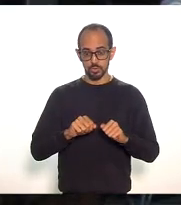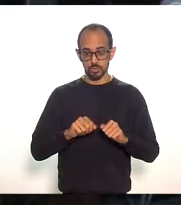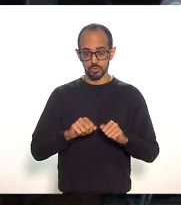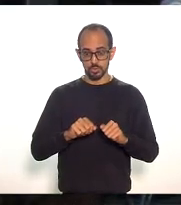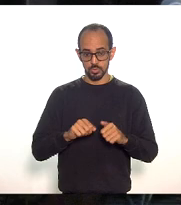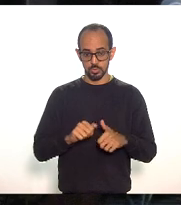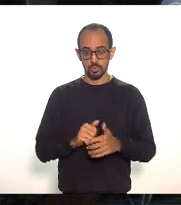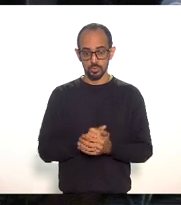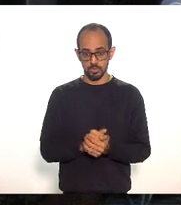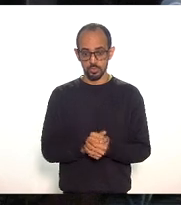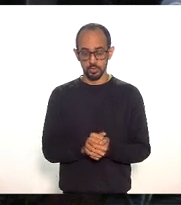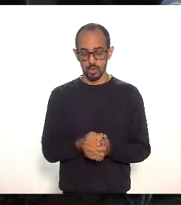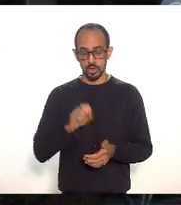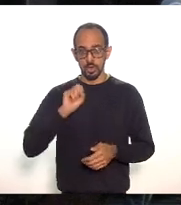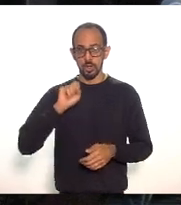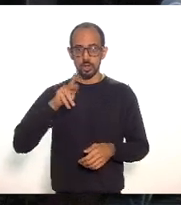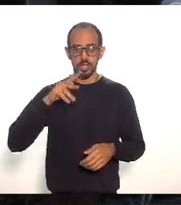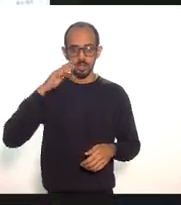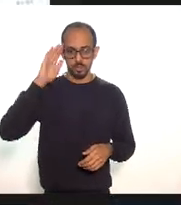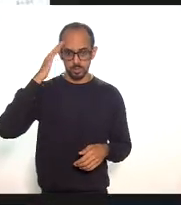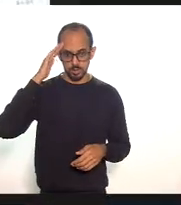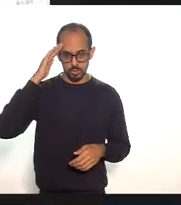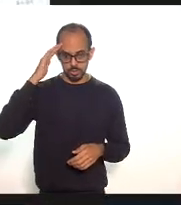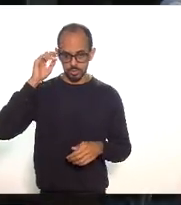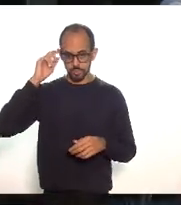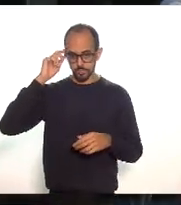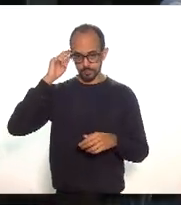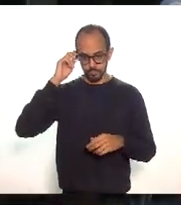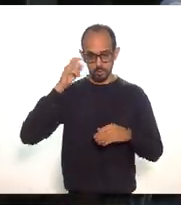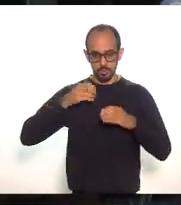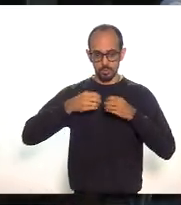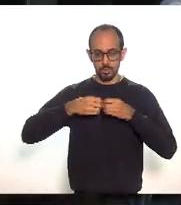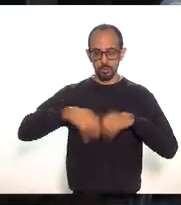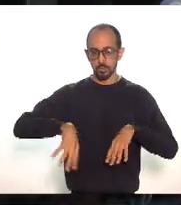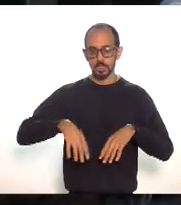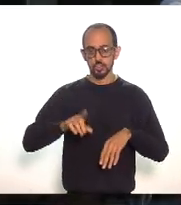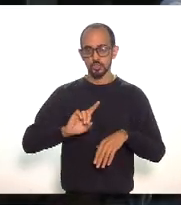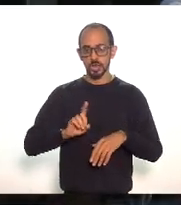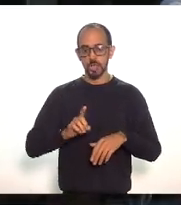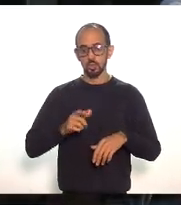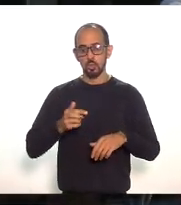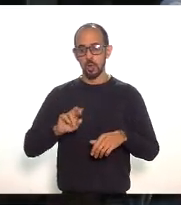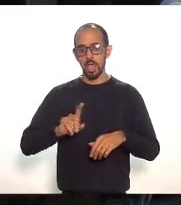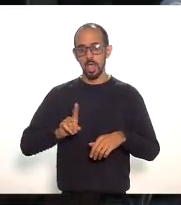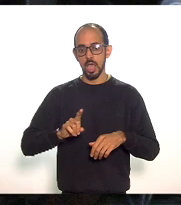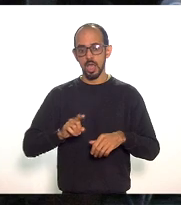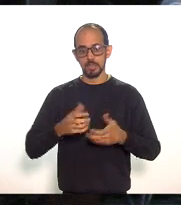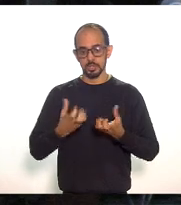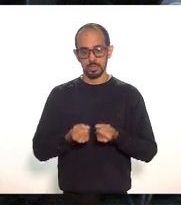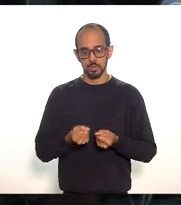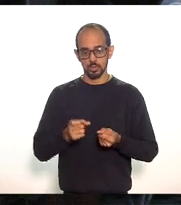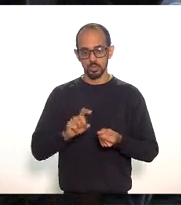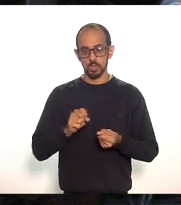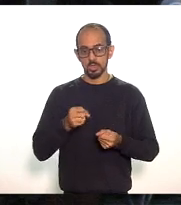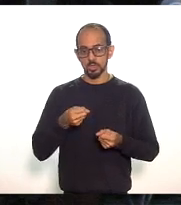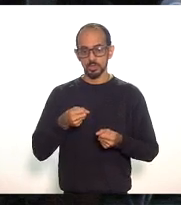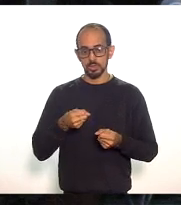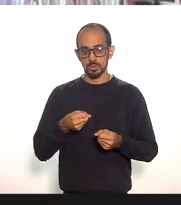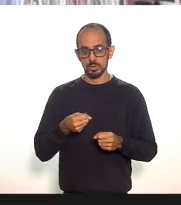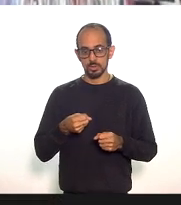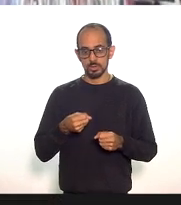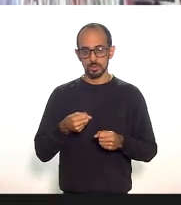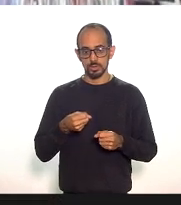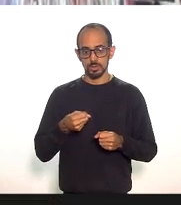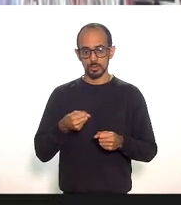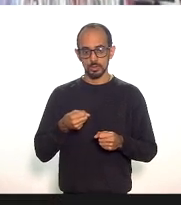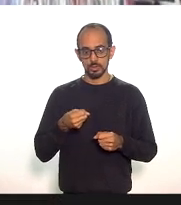Ok. Texto contempla, presidente. Prejudicado, eu... contemplado. Então, não havendo destaques.